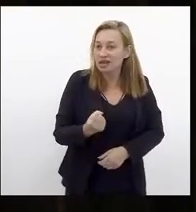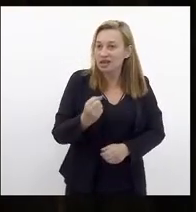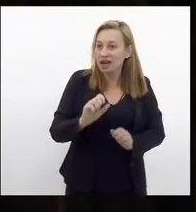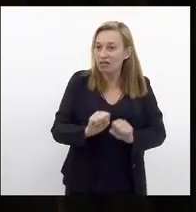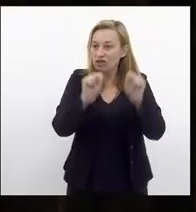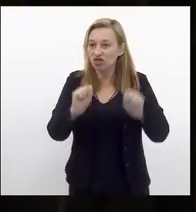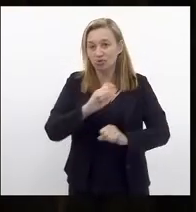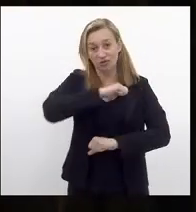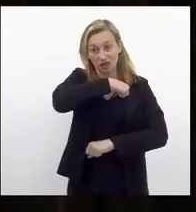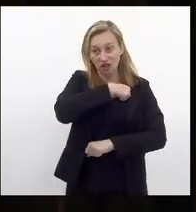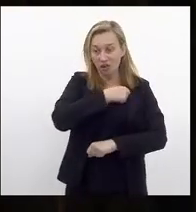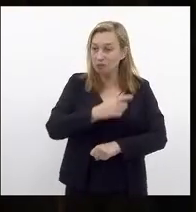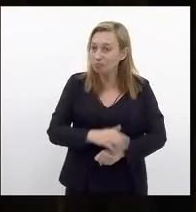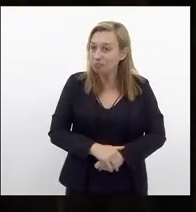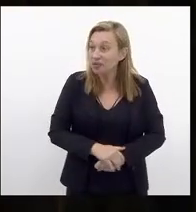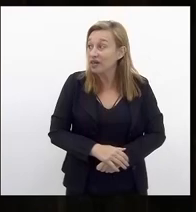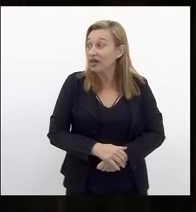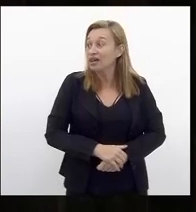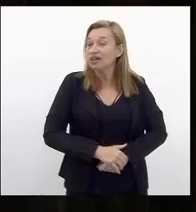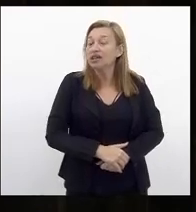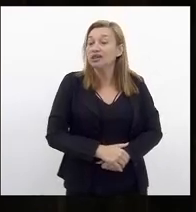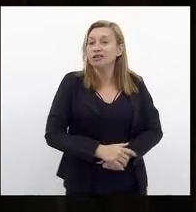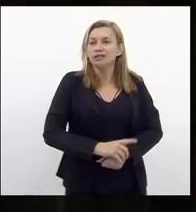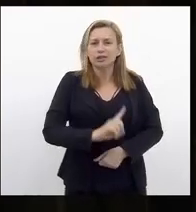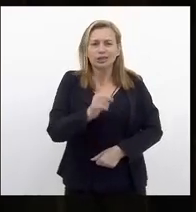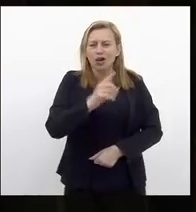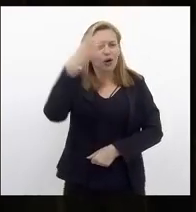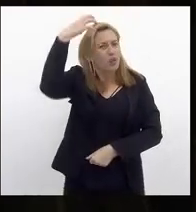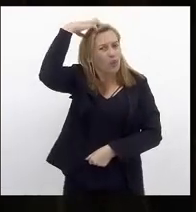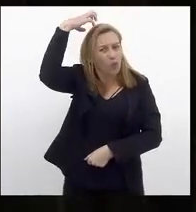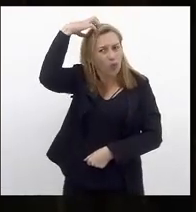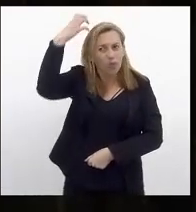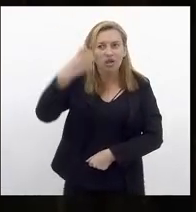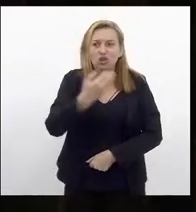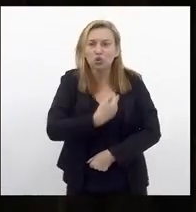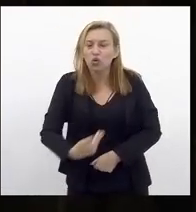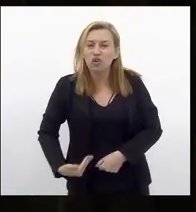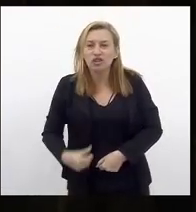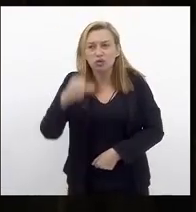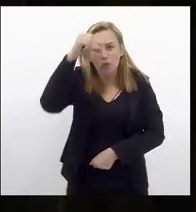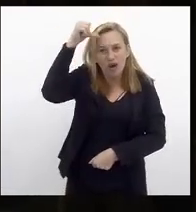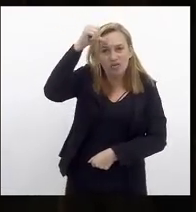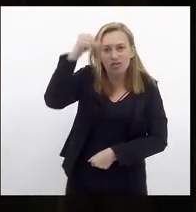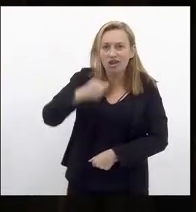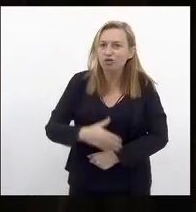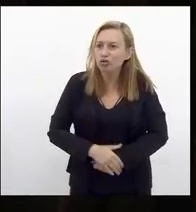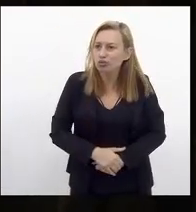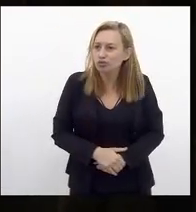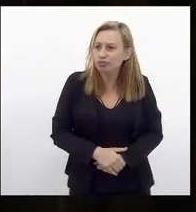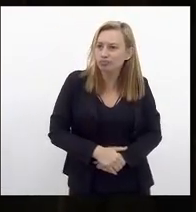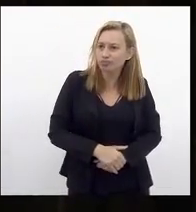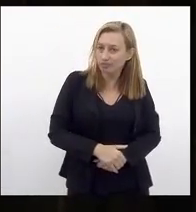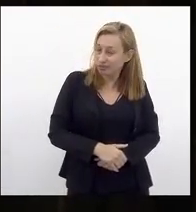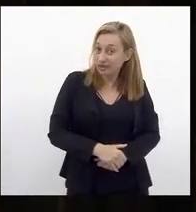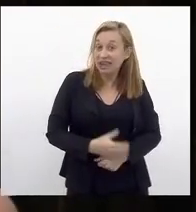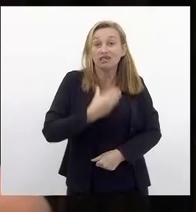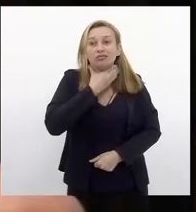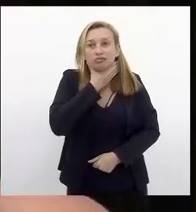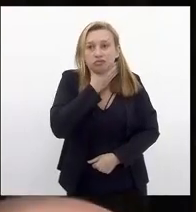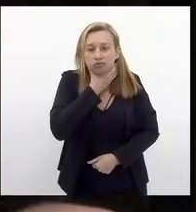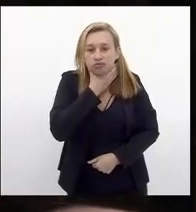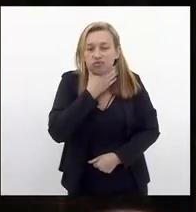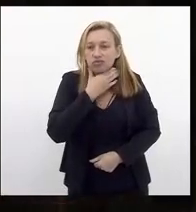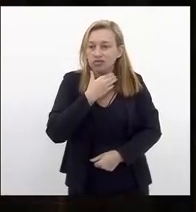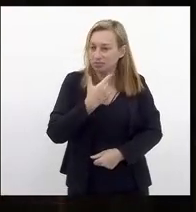de recuperação Aliás não é culpa do governador Cláudio Castro a crise